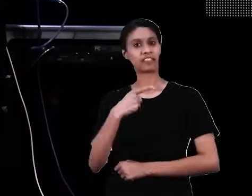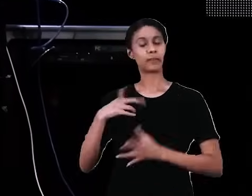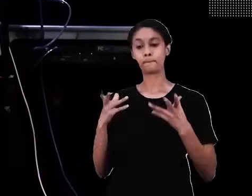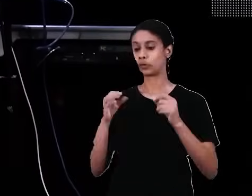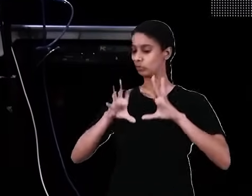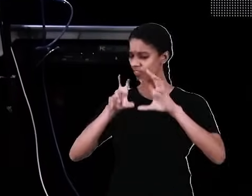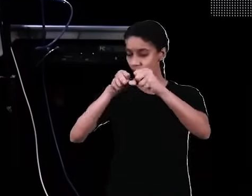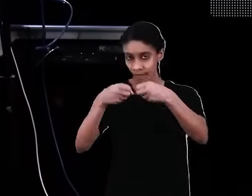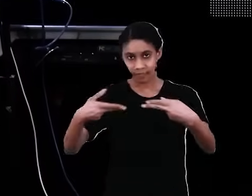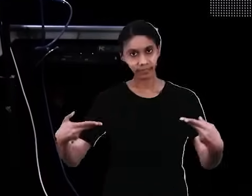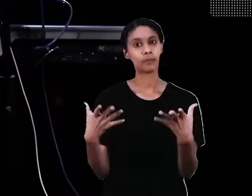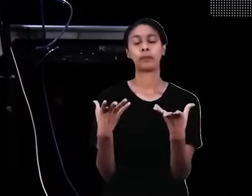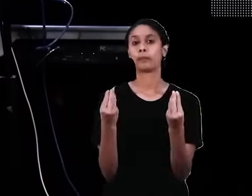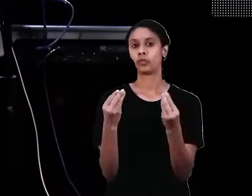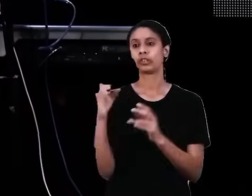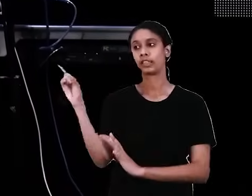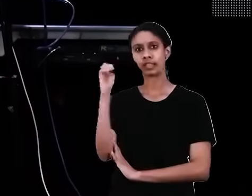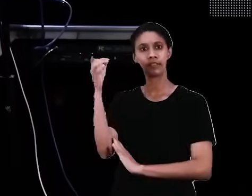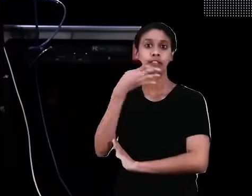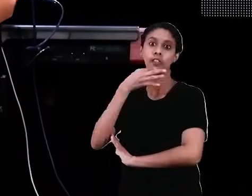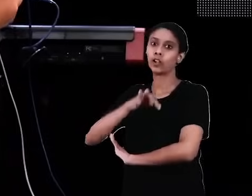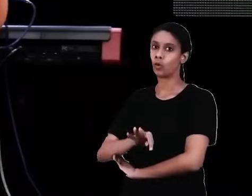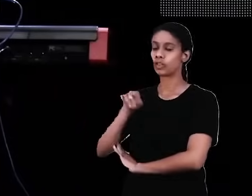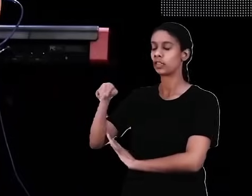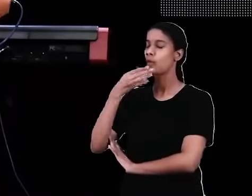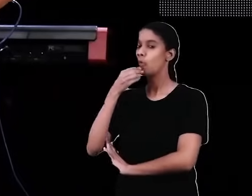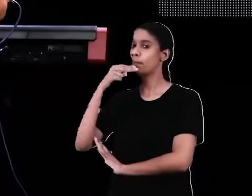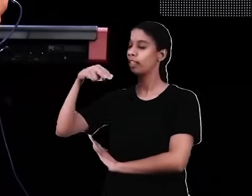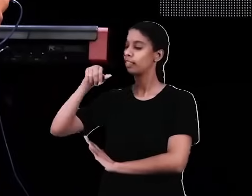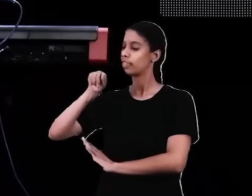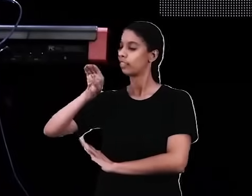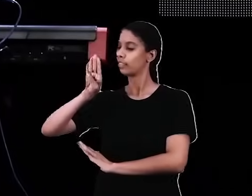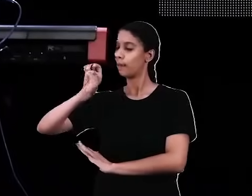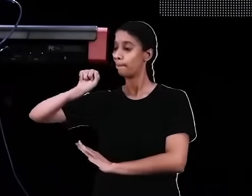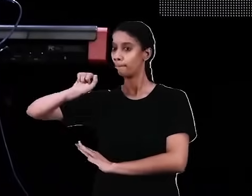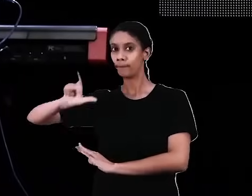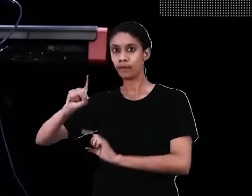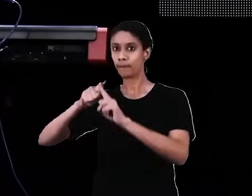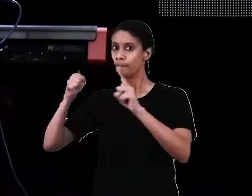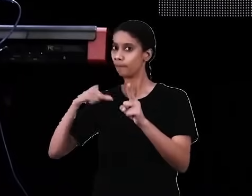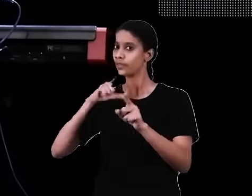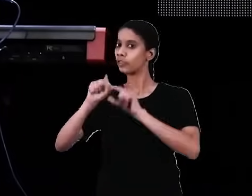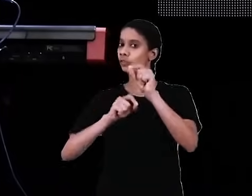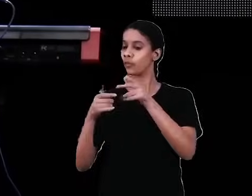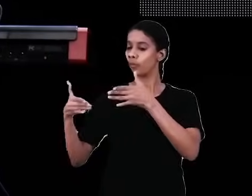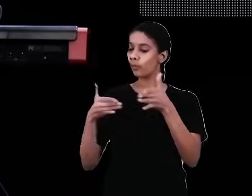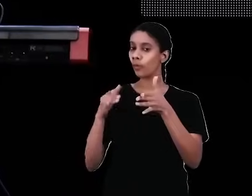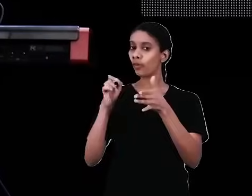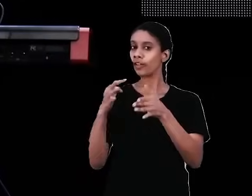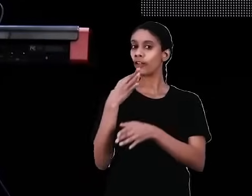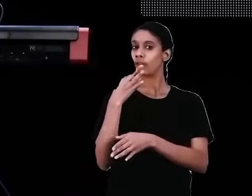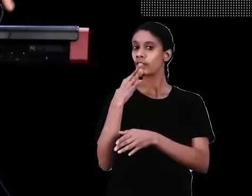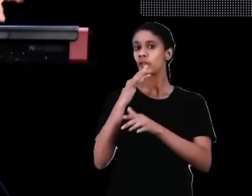animais. Davi não conhecia Nabal pessoalmente, mas teve um momento em que ele conheceu